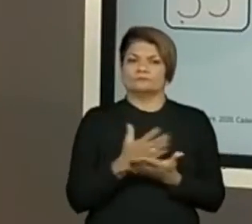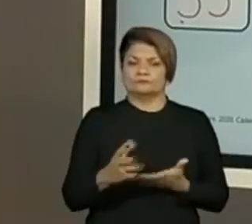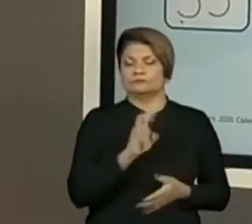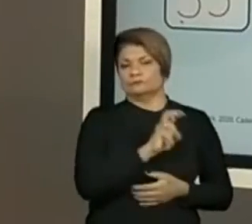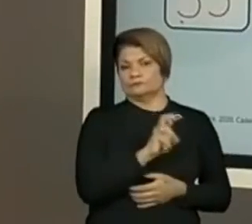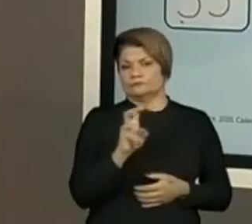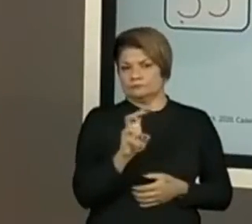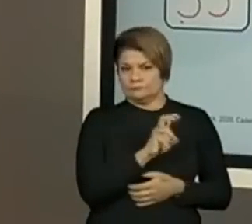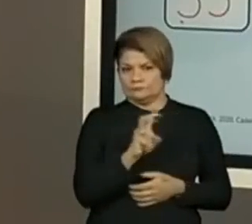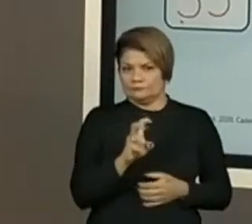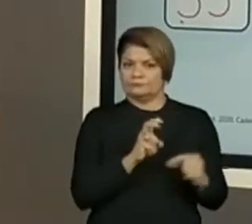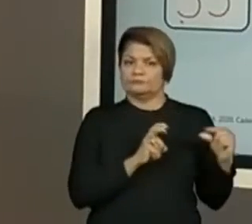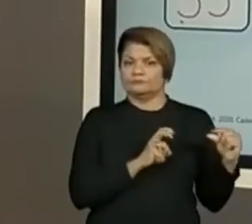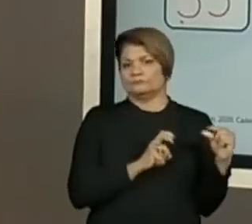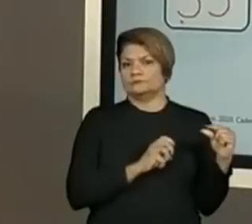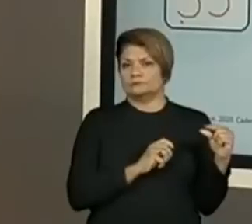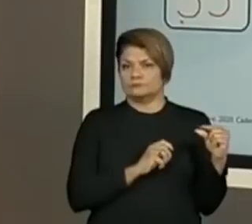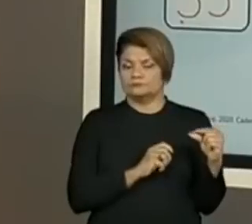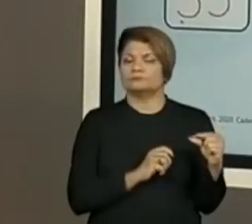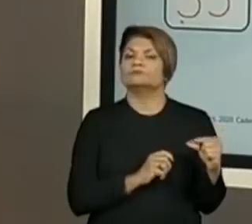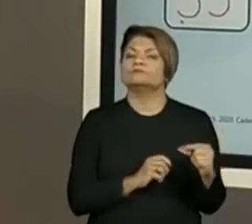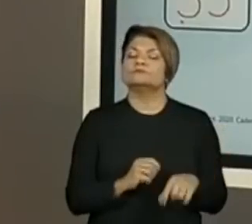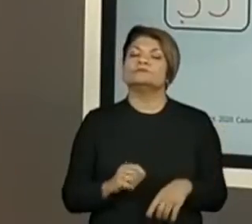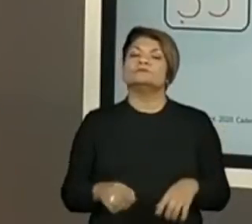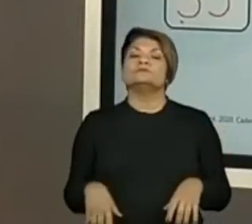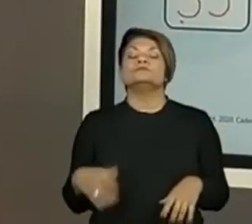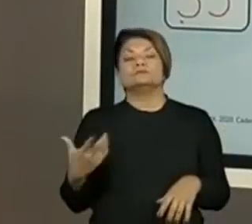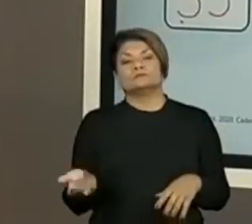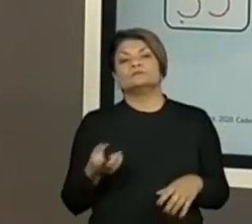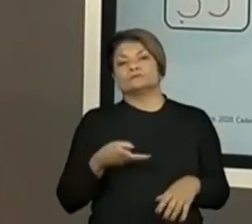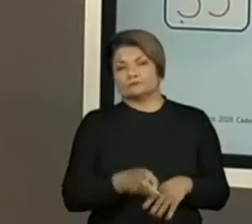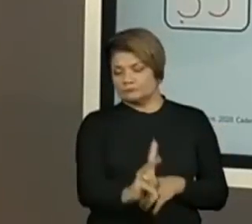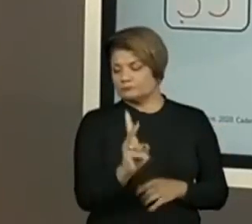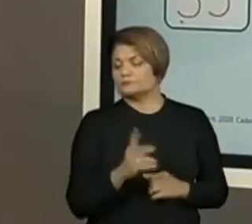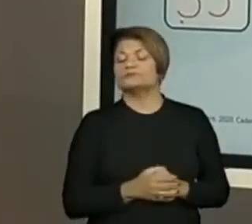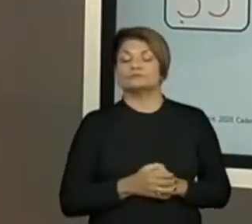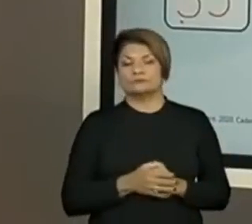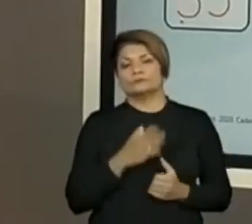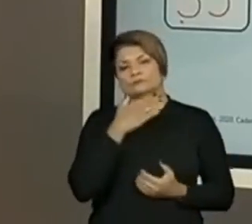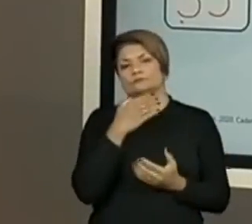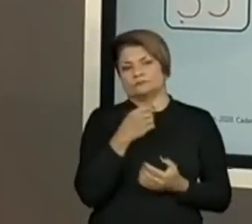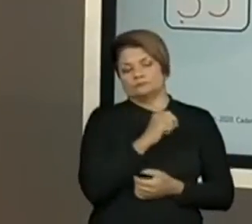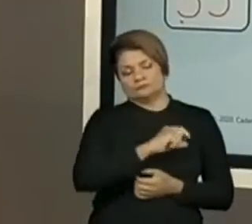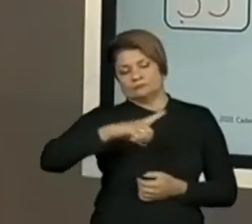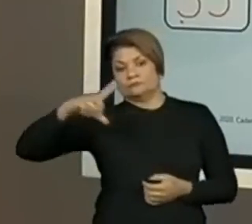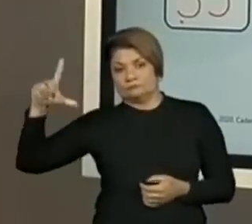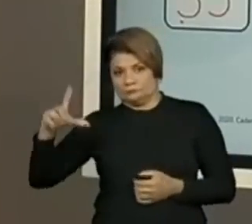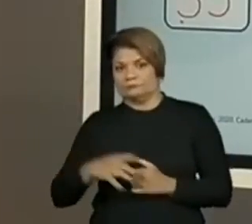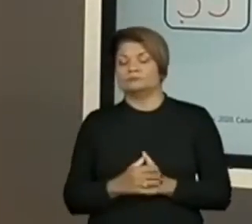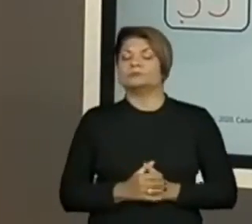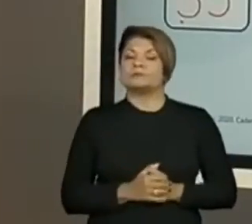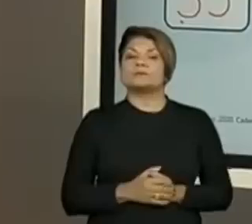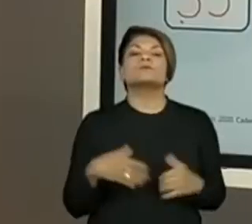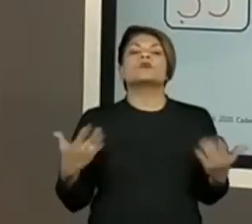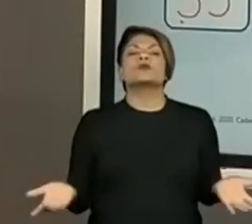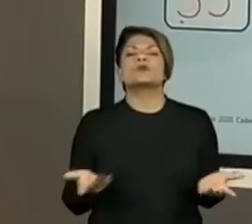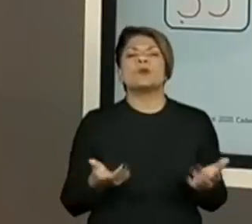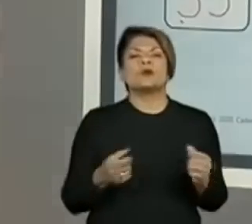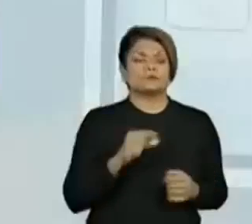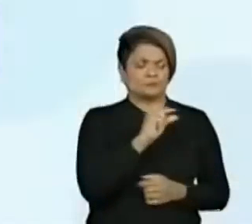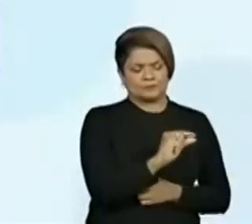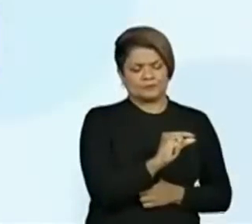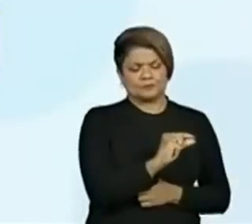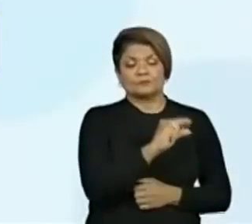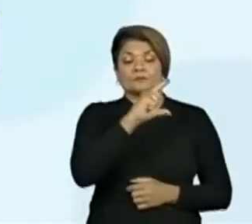como um número menor e a gente vai continuar essa ordem agora. Qual o número que nós vamos colocar aí no